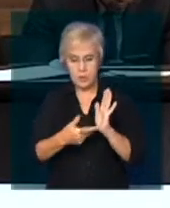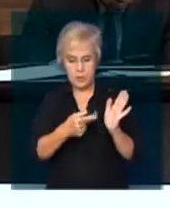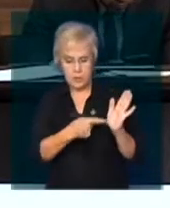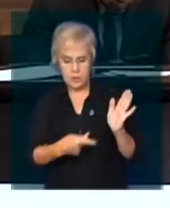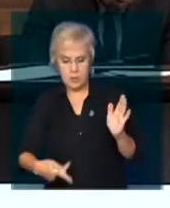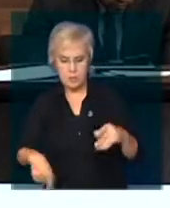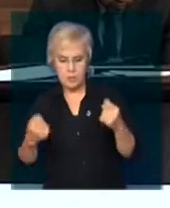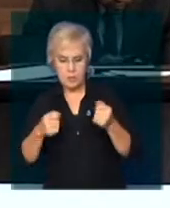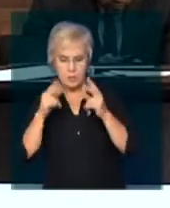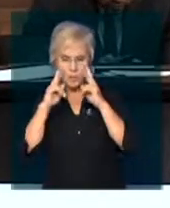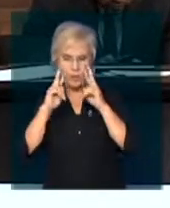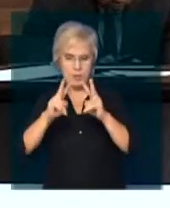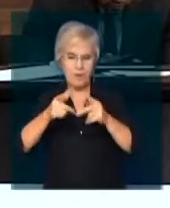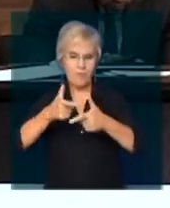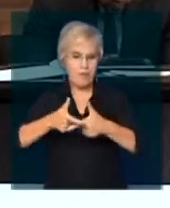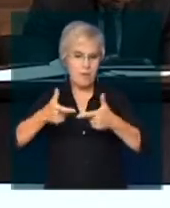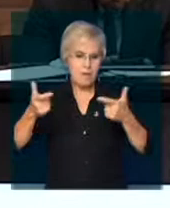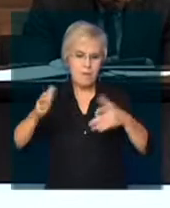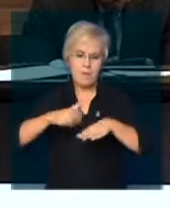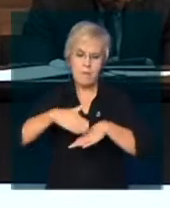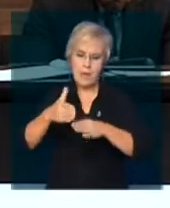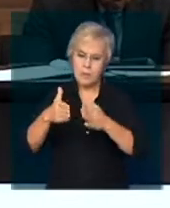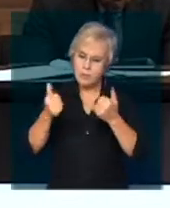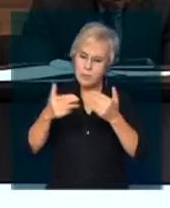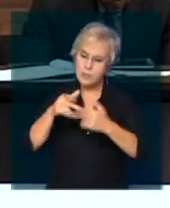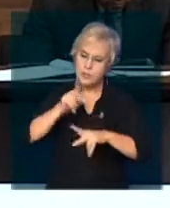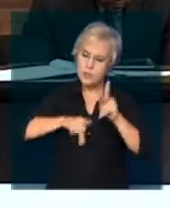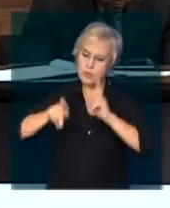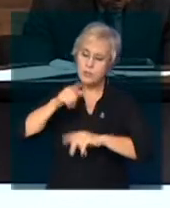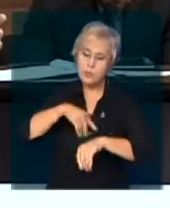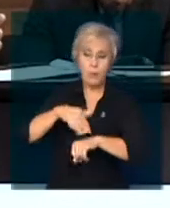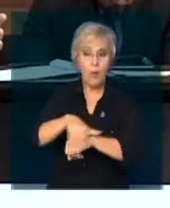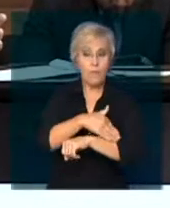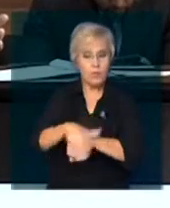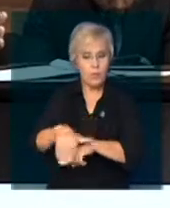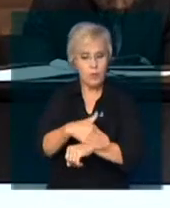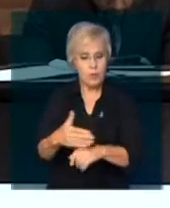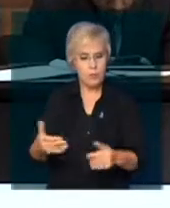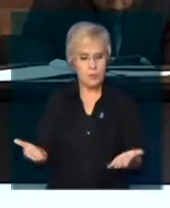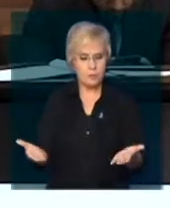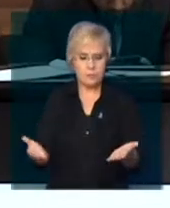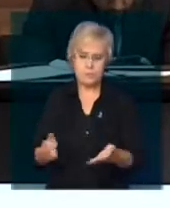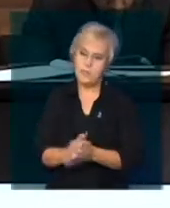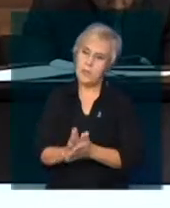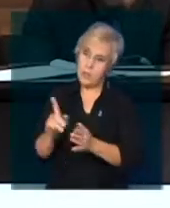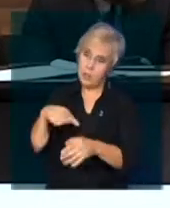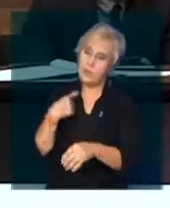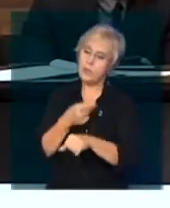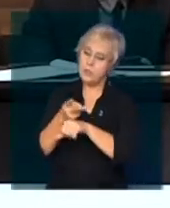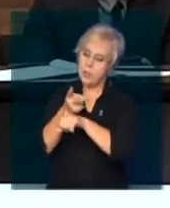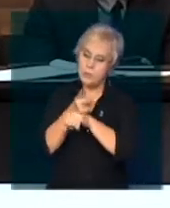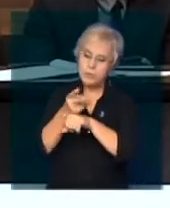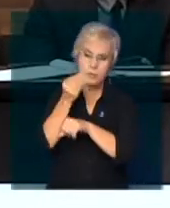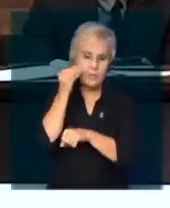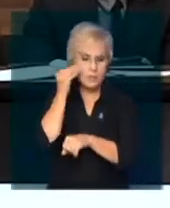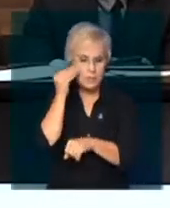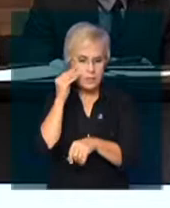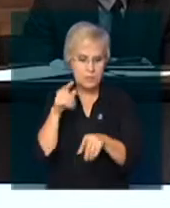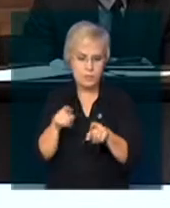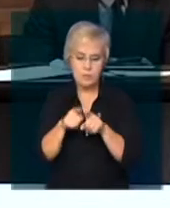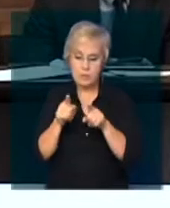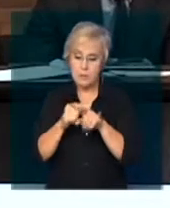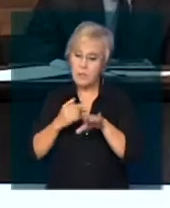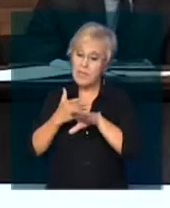mais ouvido aos anseios e reivindicações do povo que está nas ruas? Ora, nós temos procurado fazer isso, inclusive estarmos